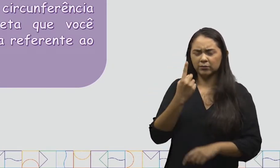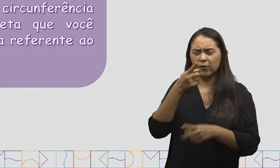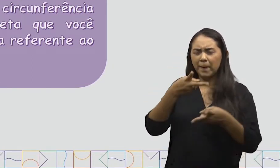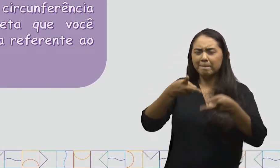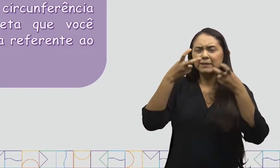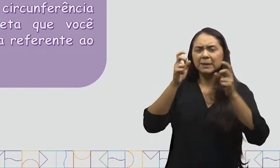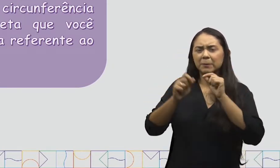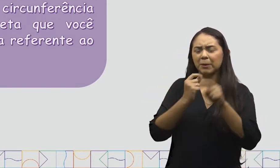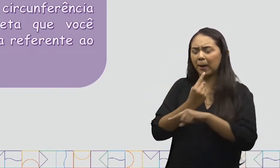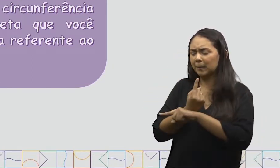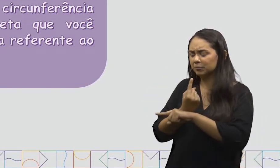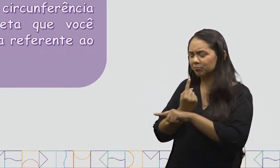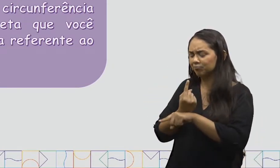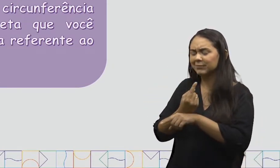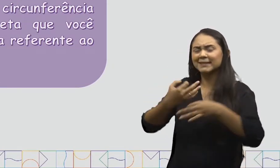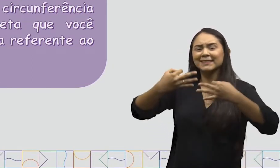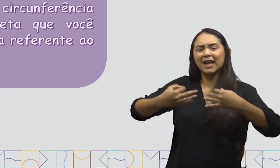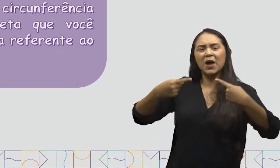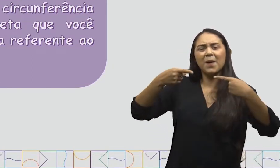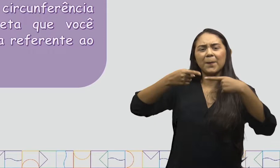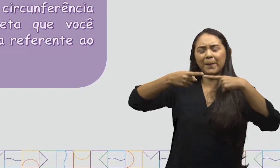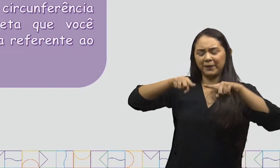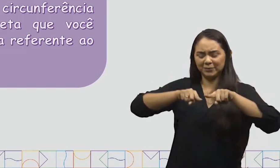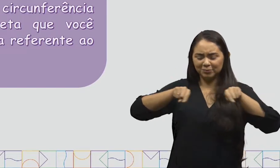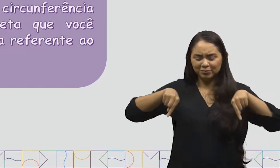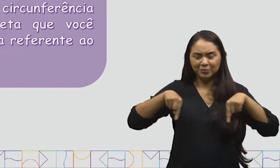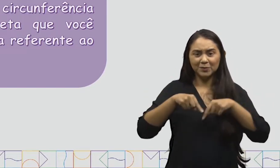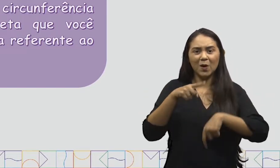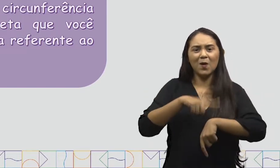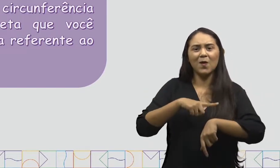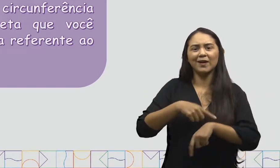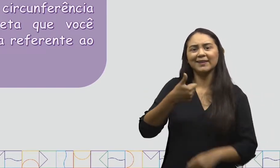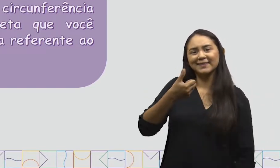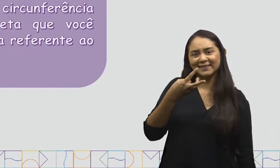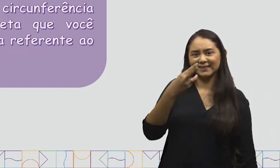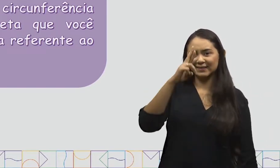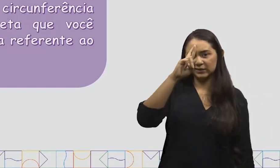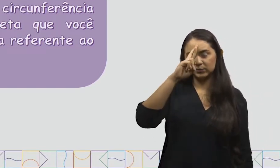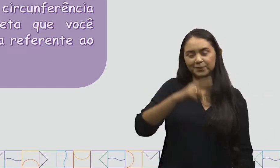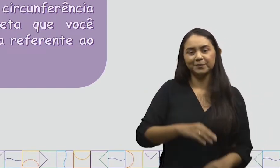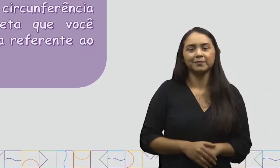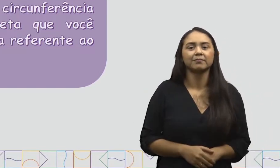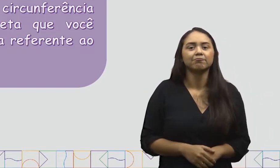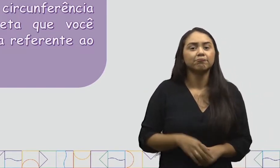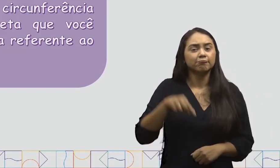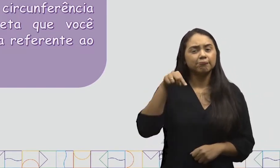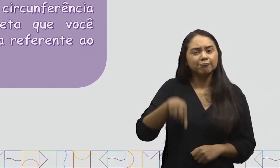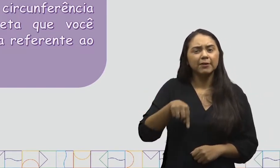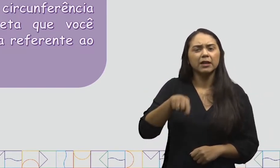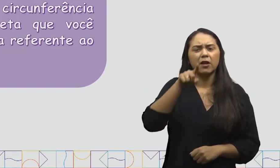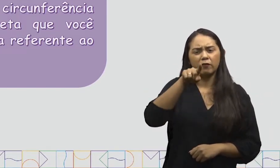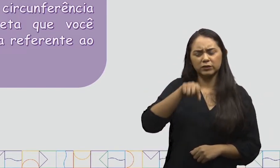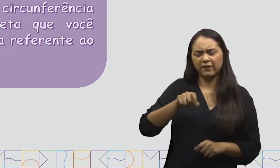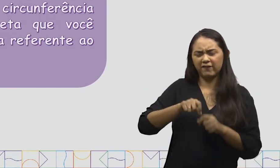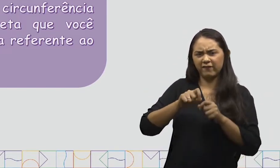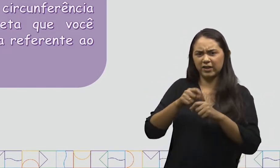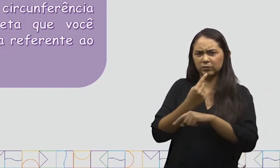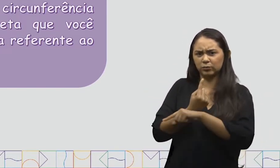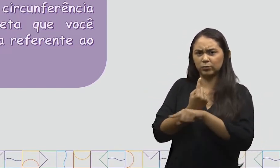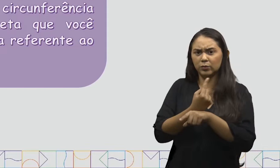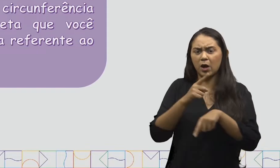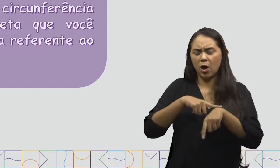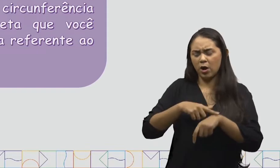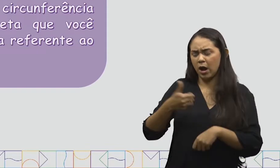encaixará certinho dentro da circunferência por volta das 13 horas. Essa reta que você marcar entre 11